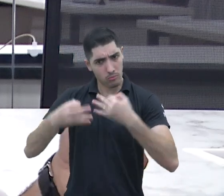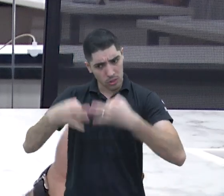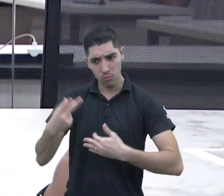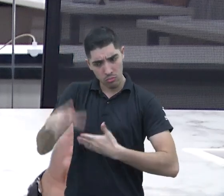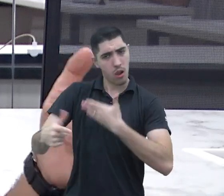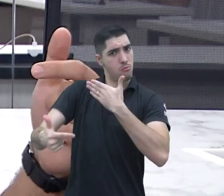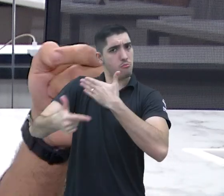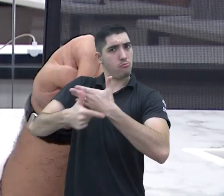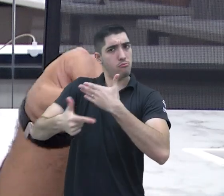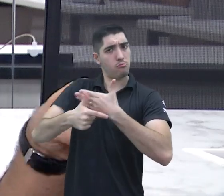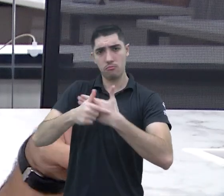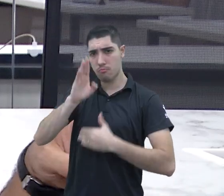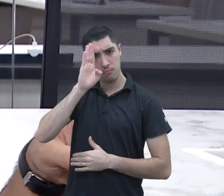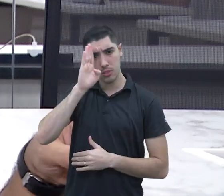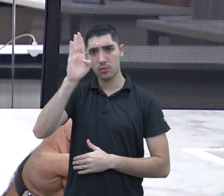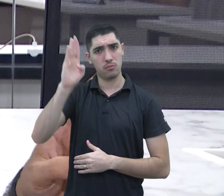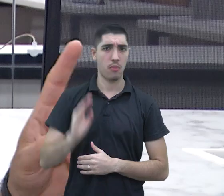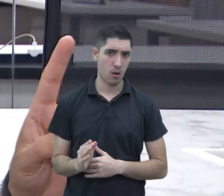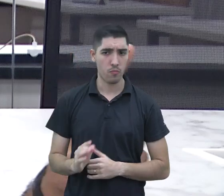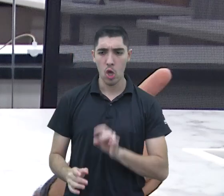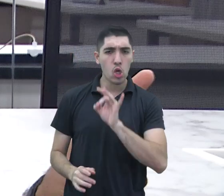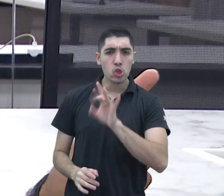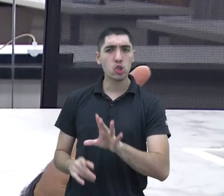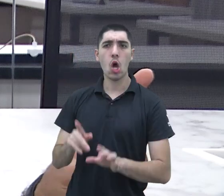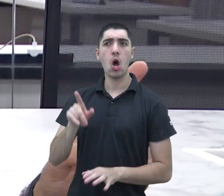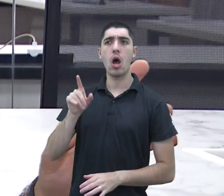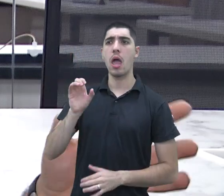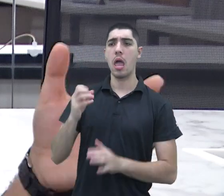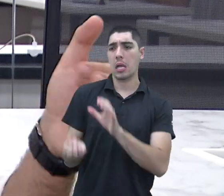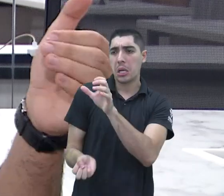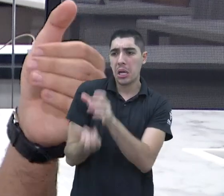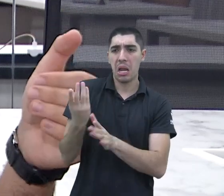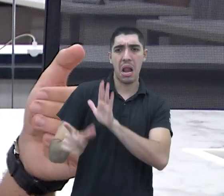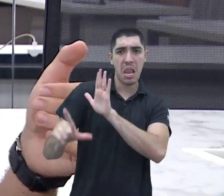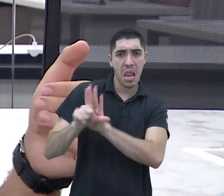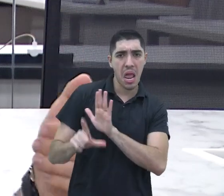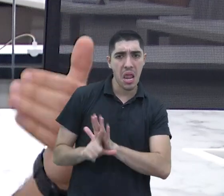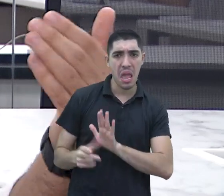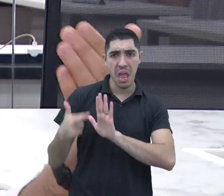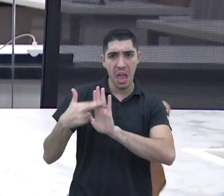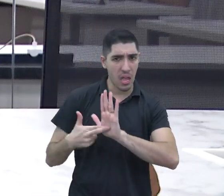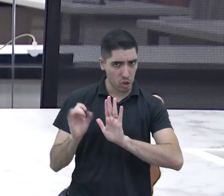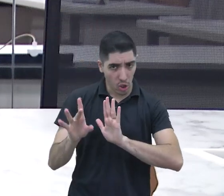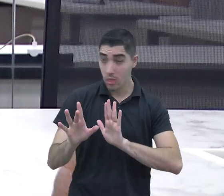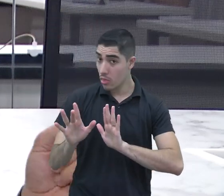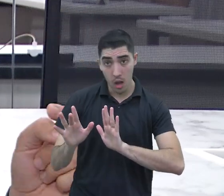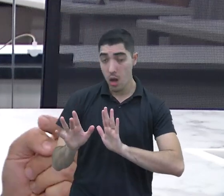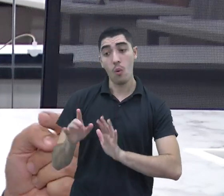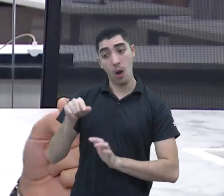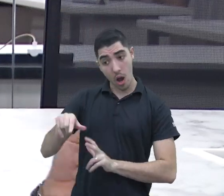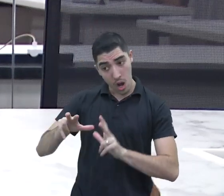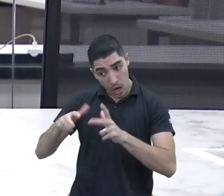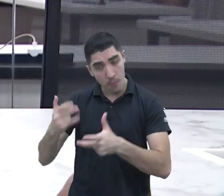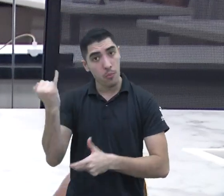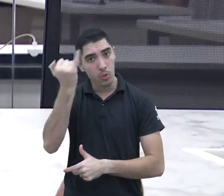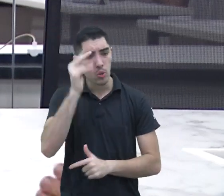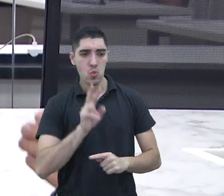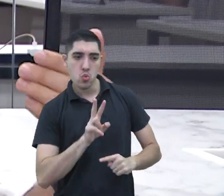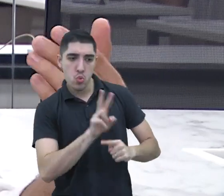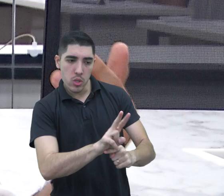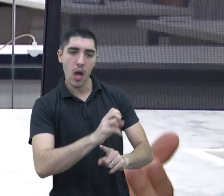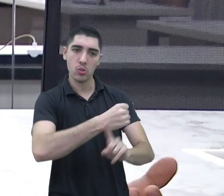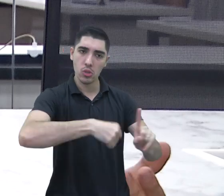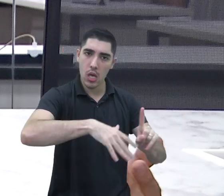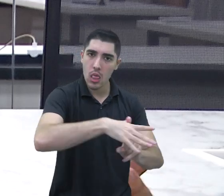papel social que é dever dela, tá? A gente não está falando que é dever da Câmara só legislar, é dever da Câmara, é dever de qualquer poder